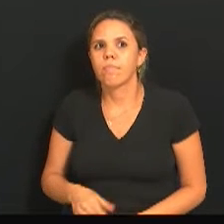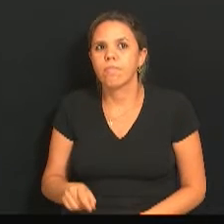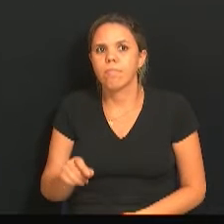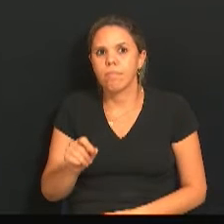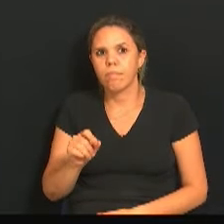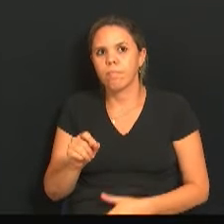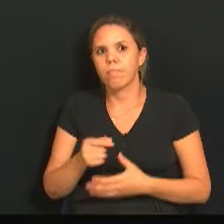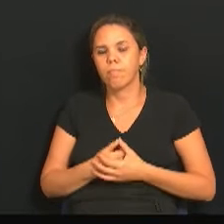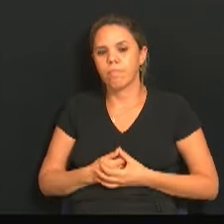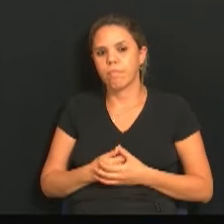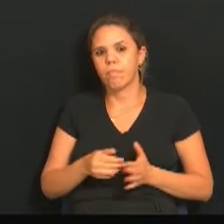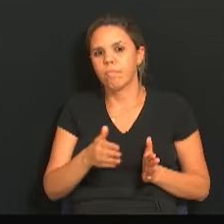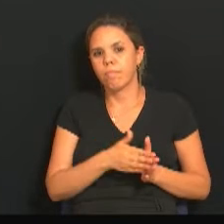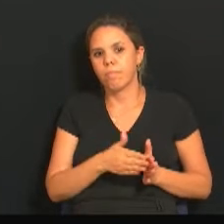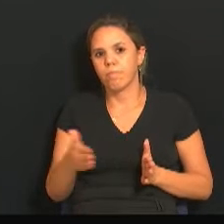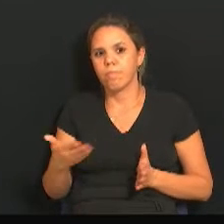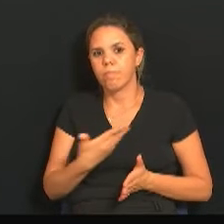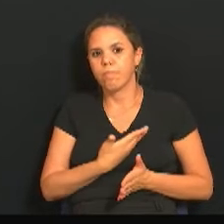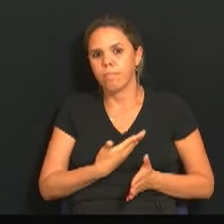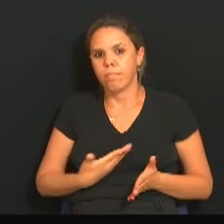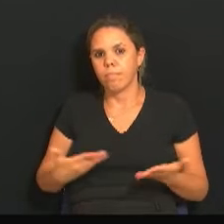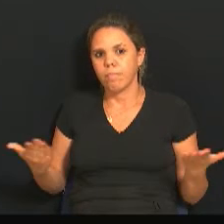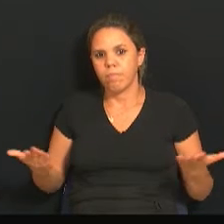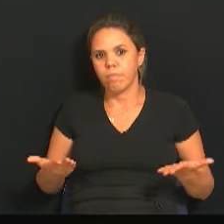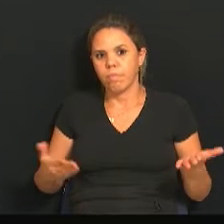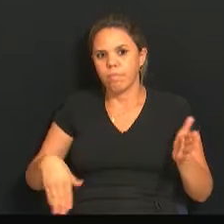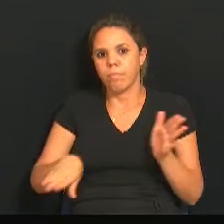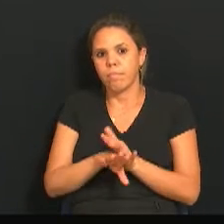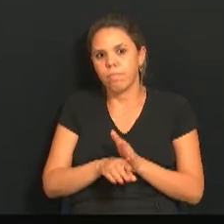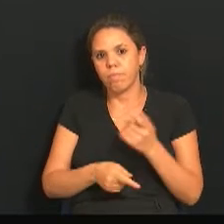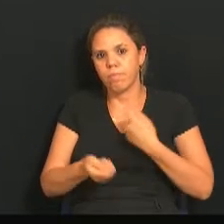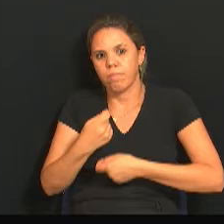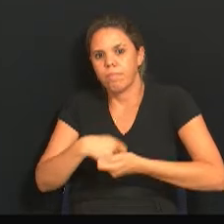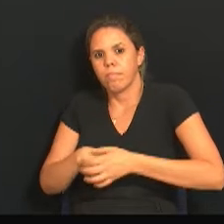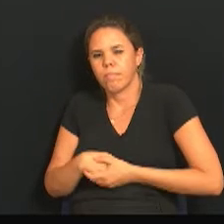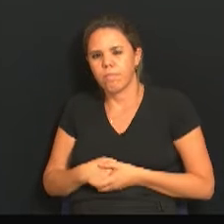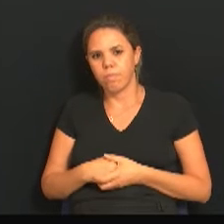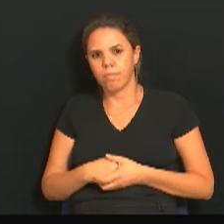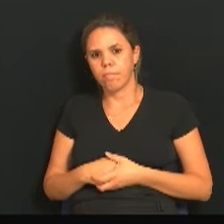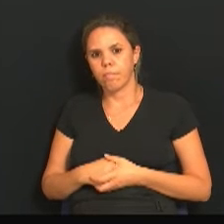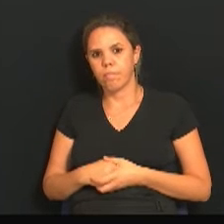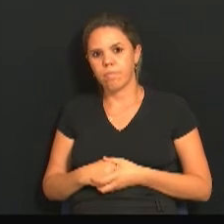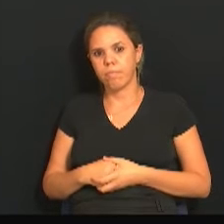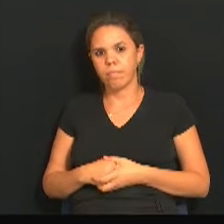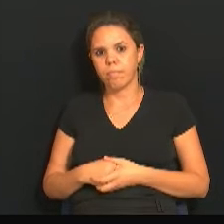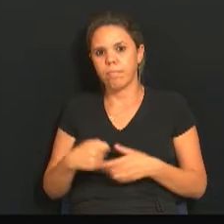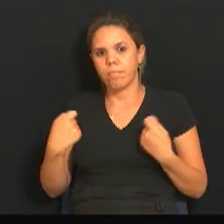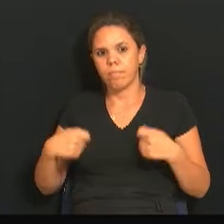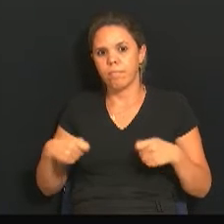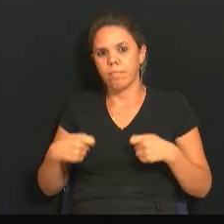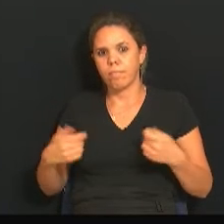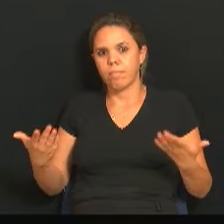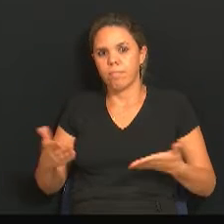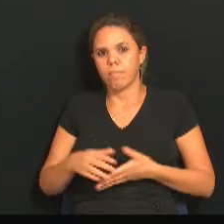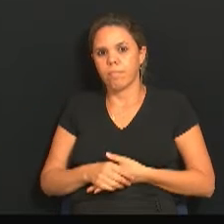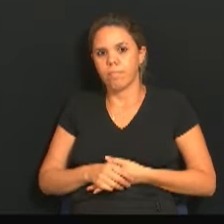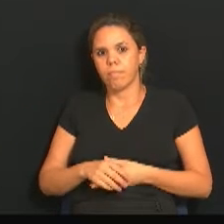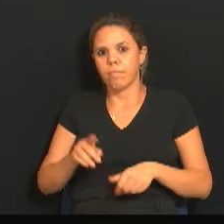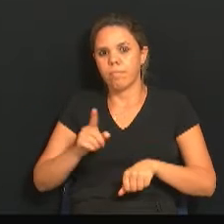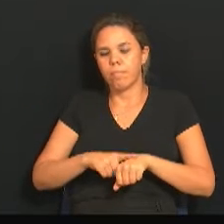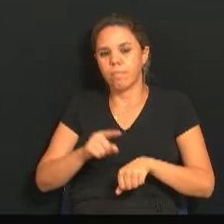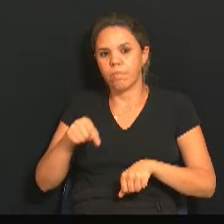que durante, não o governo atual, porque isso vem de outras administrações, né, mas que precisa agora, nesse momento